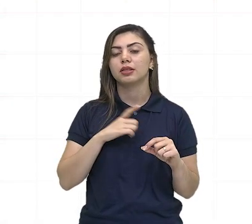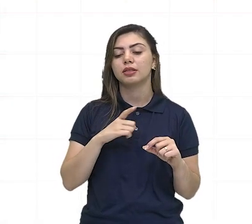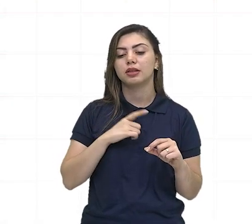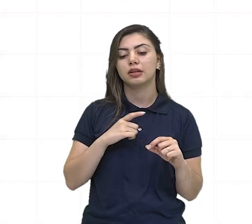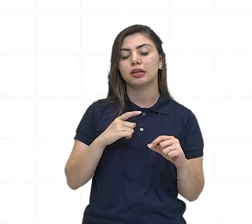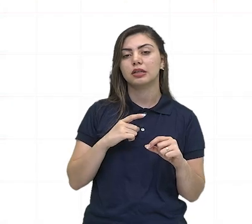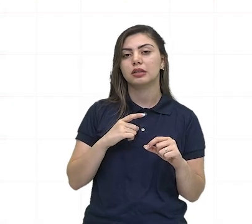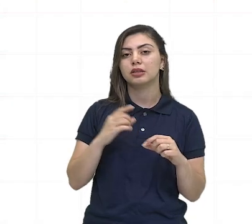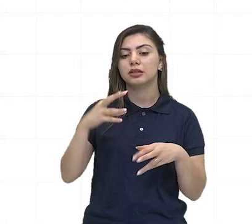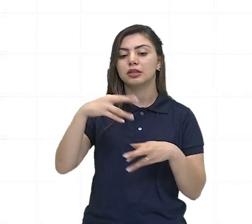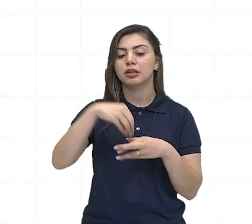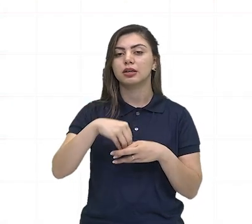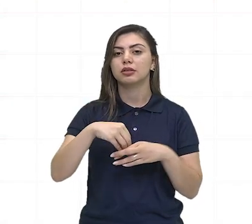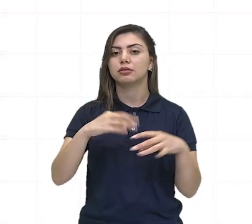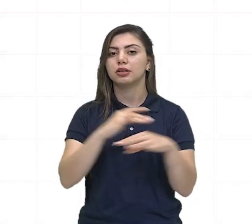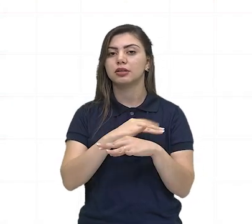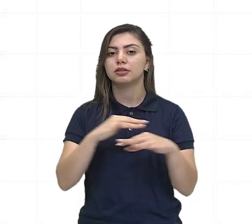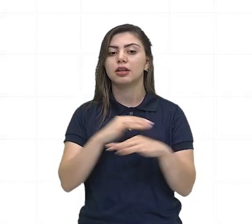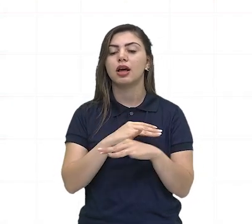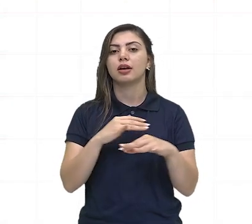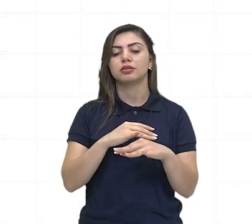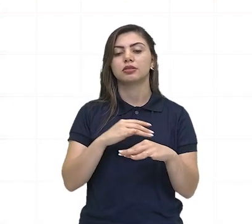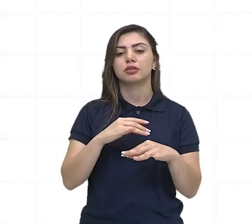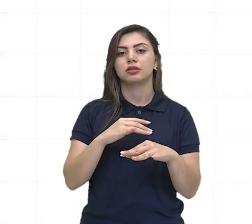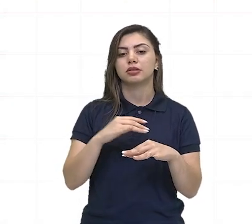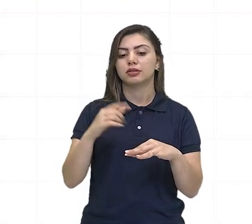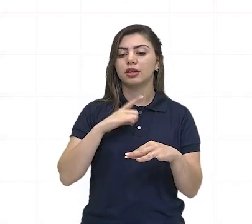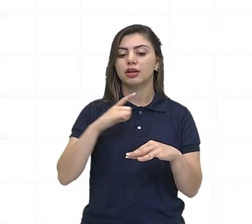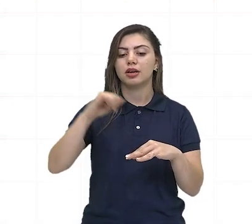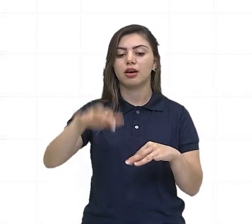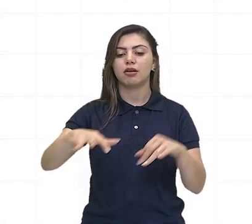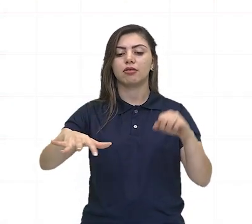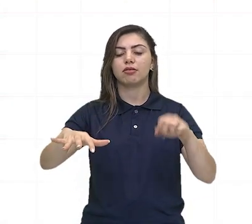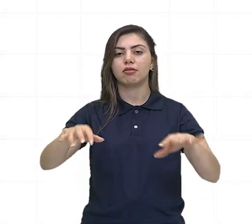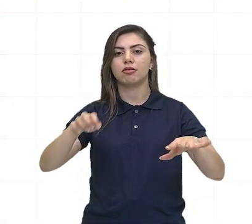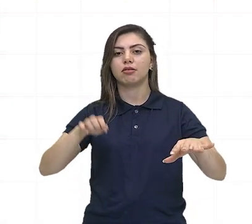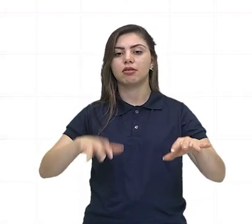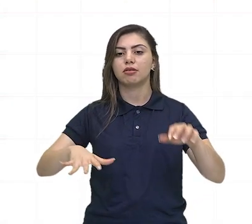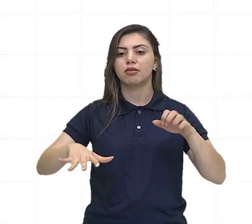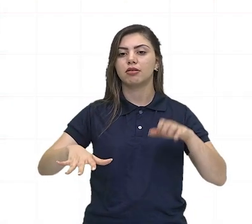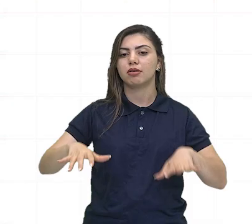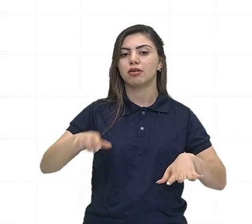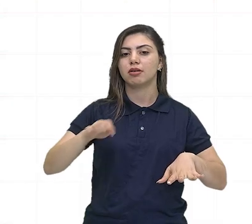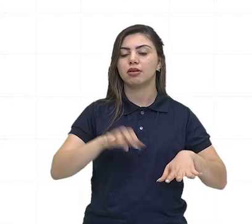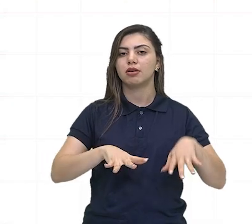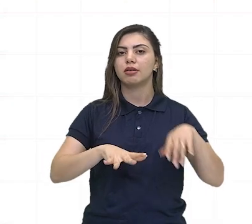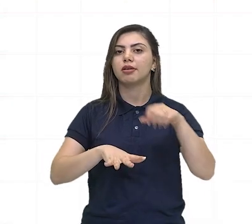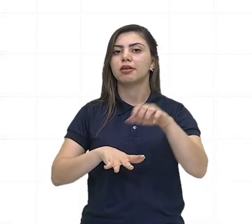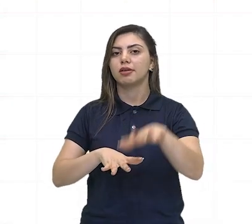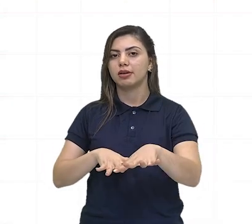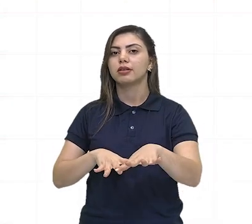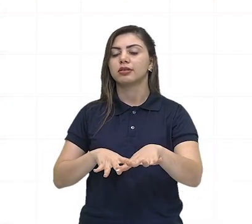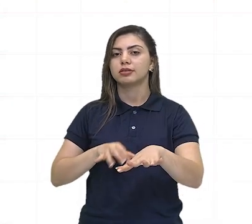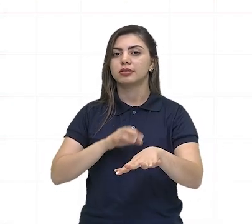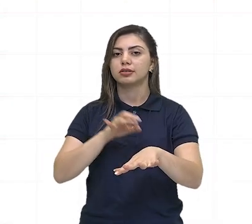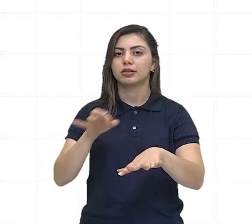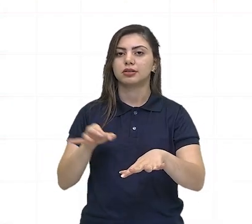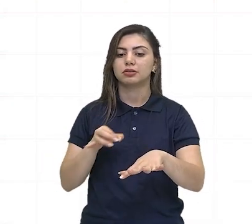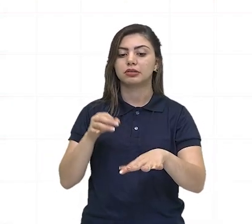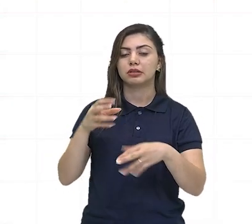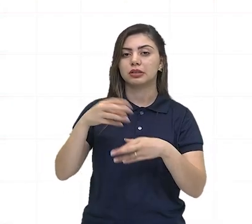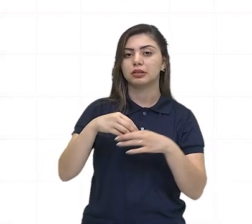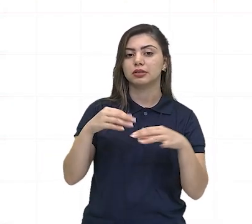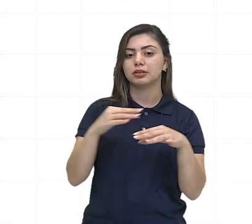cidade. De acordo com o IBGE, os bairros eles são subdivisões